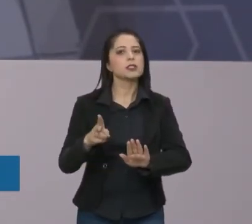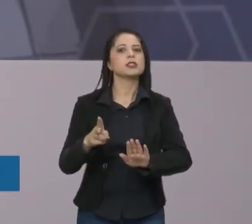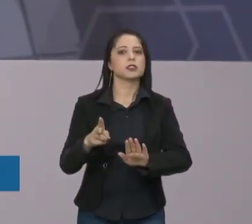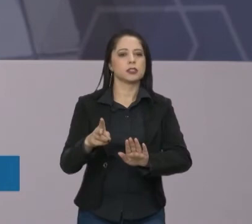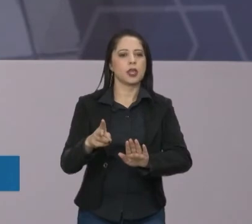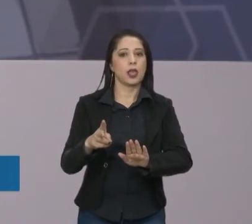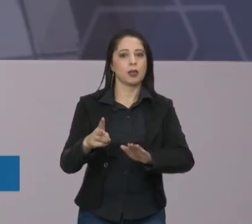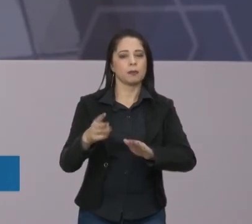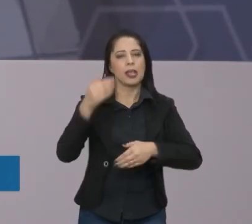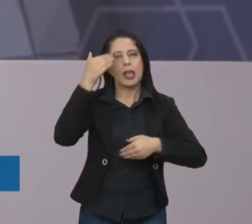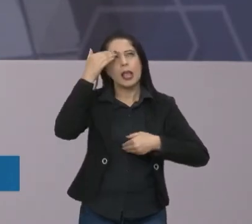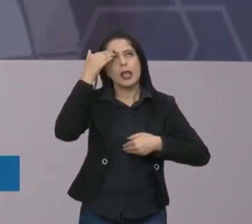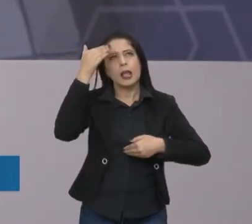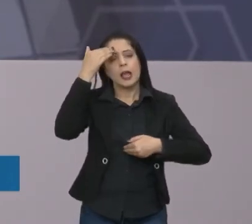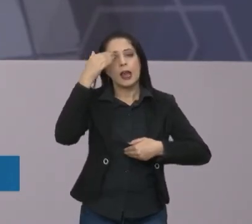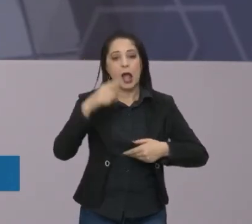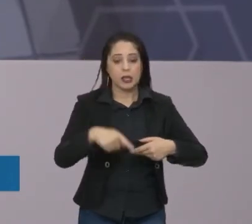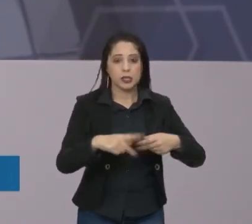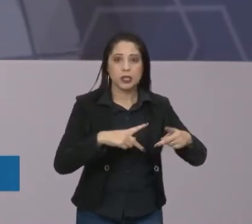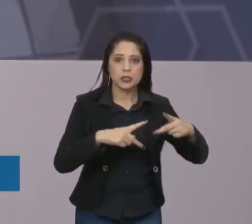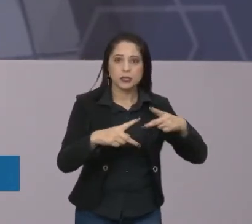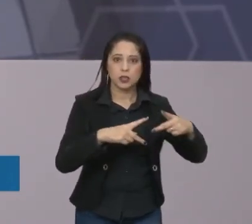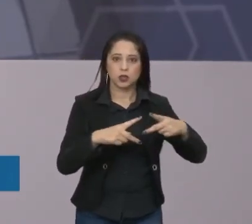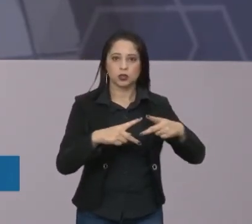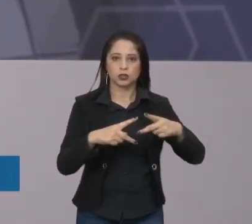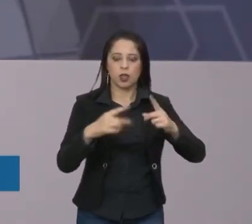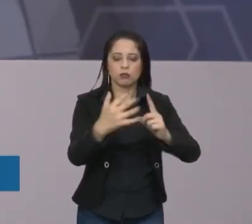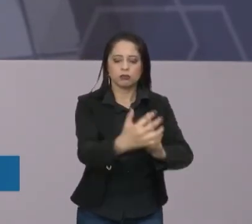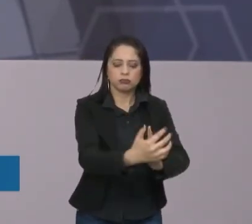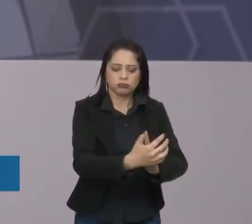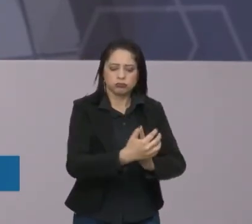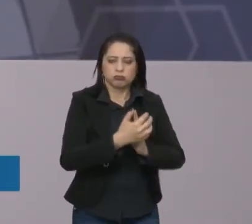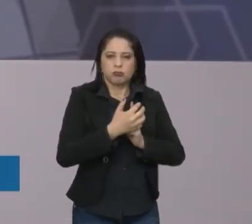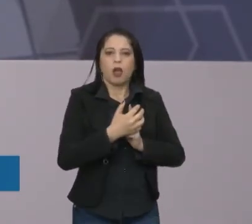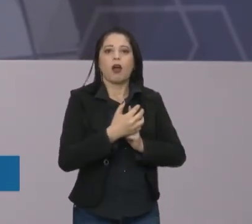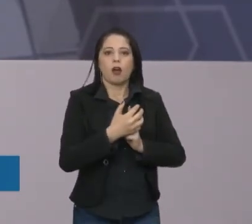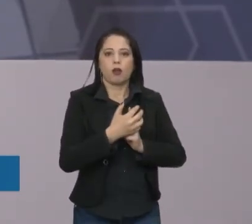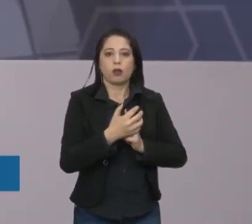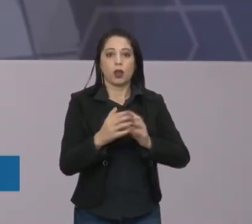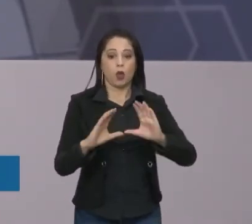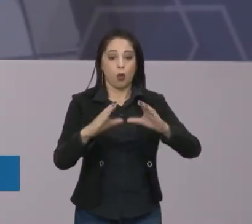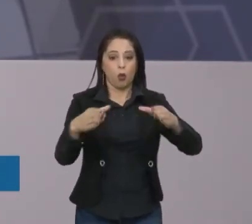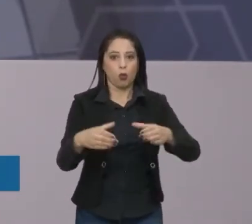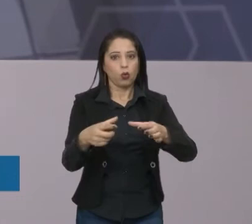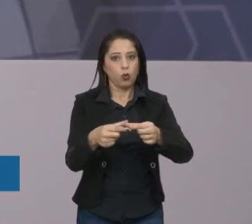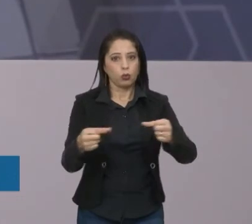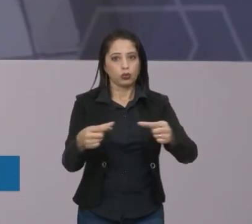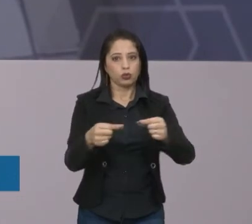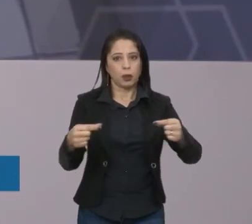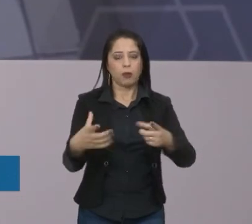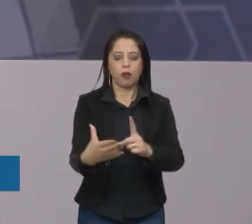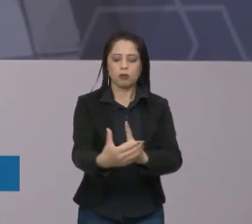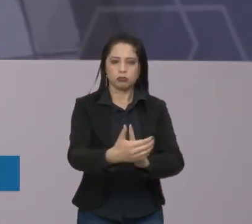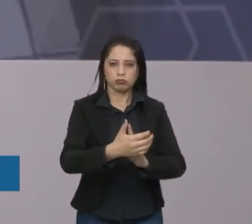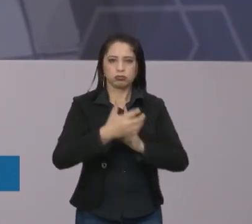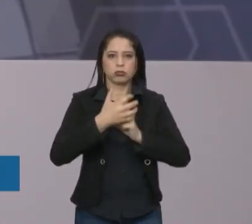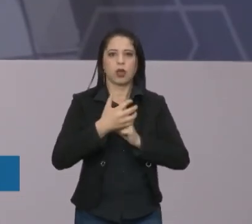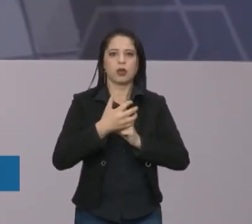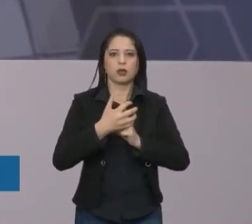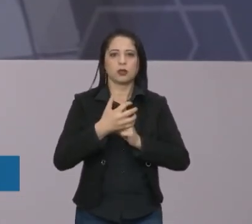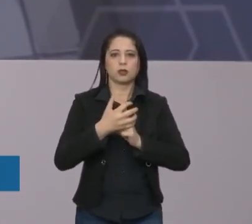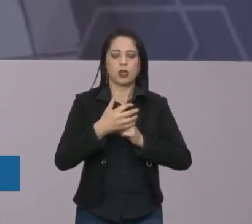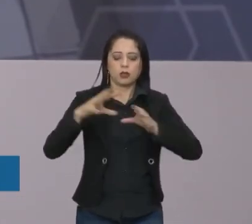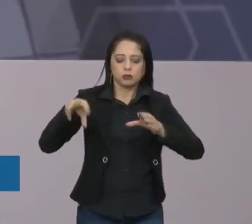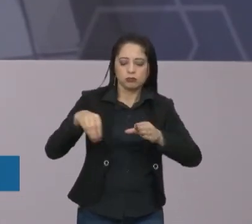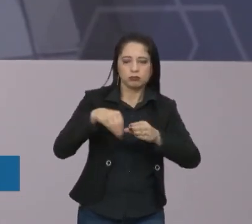cidade de São José dos Campos, que acolheu calorosamente os imigrantes japoneses e os integrou na sua